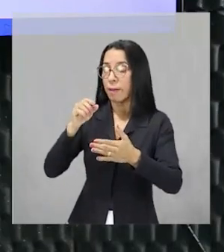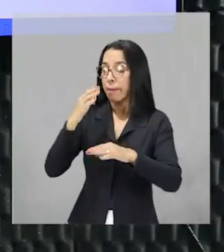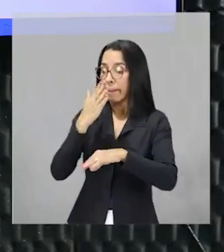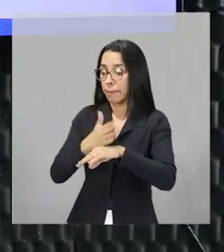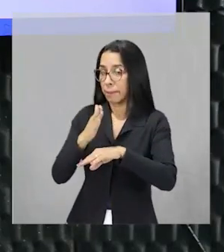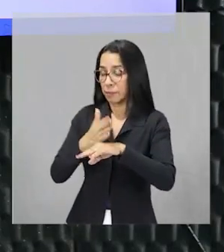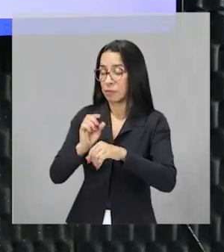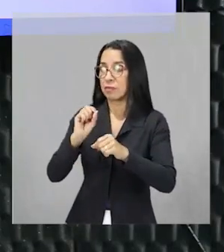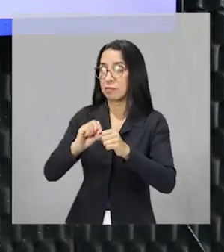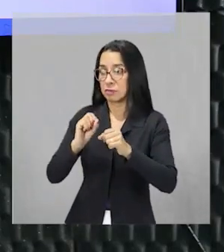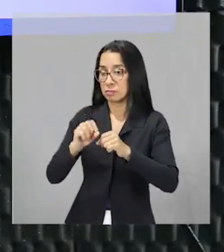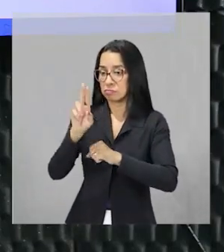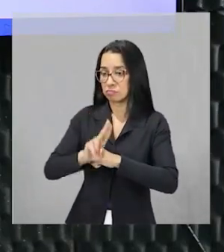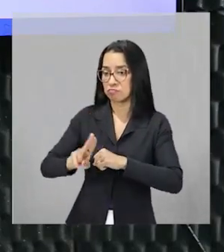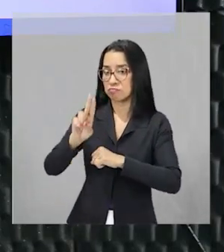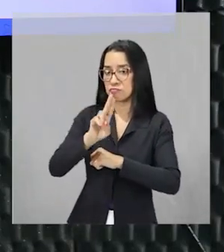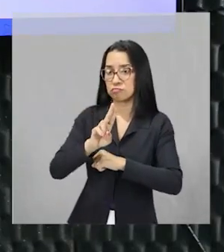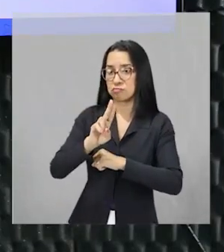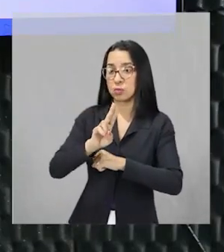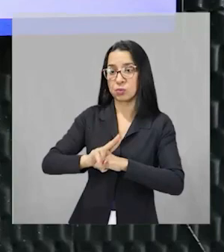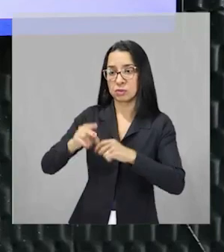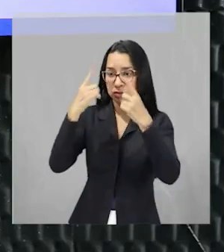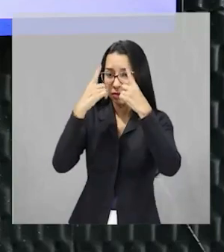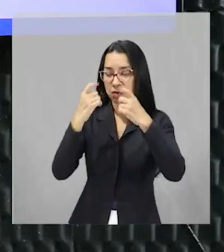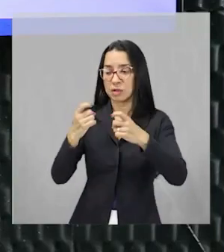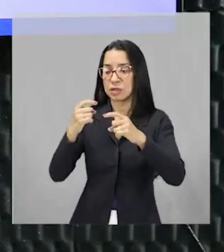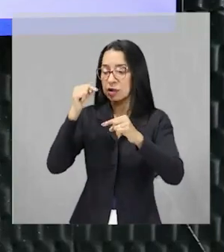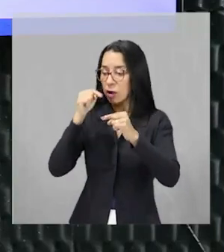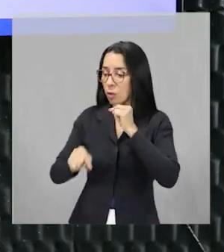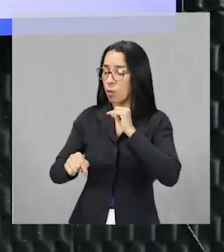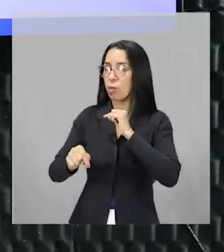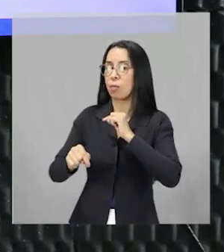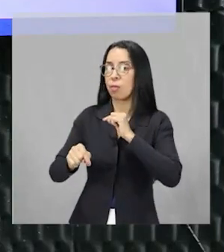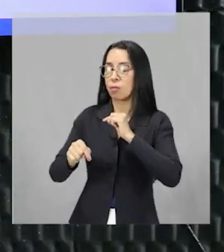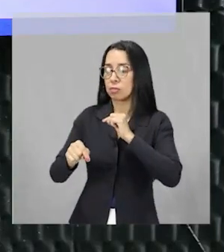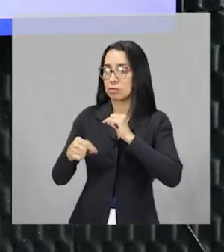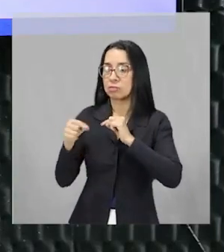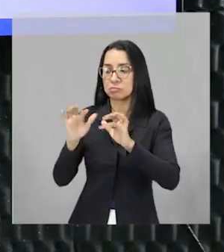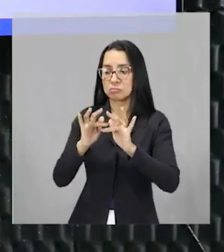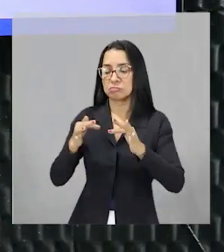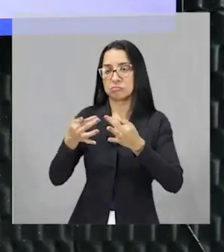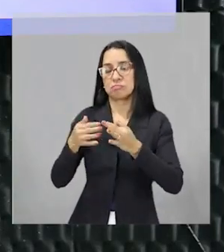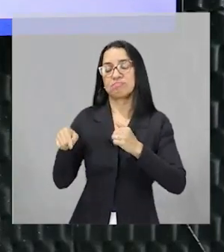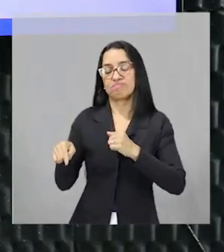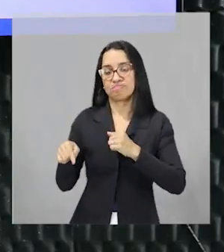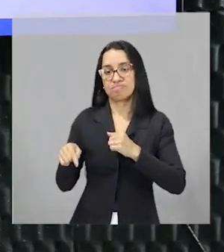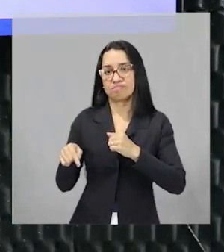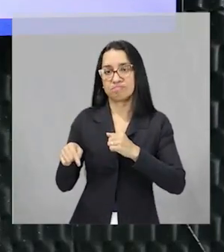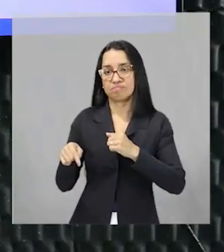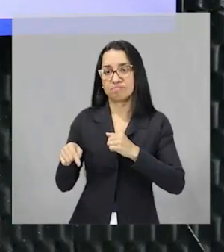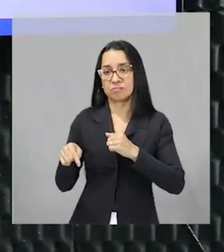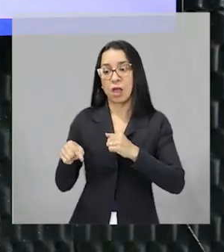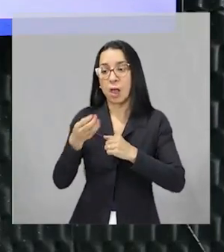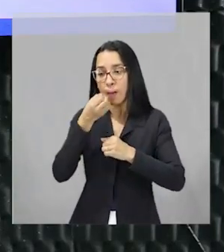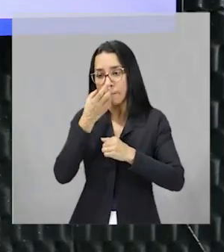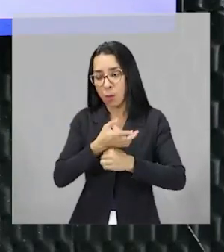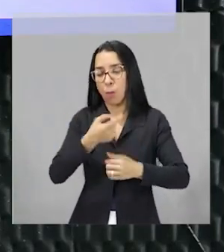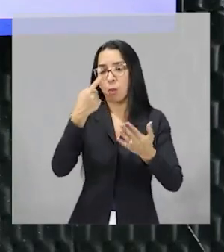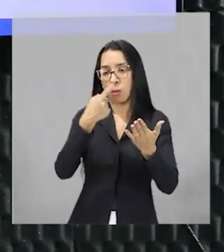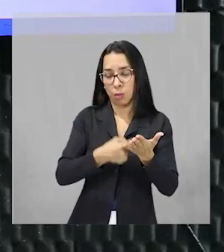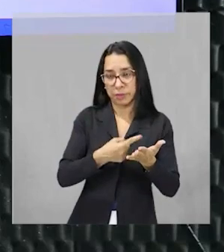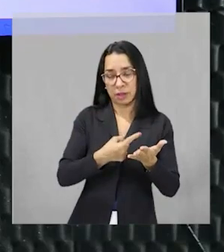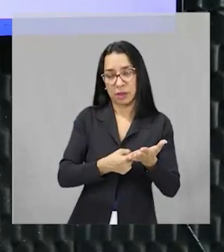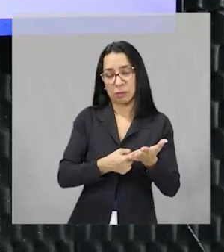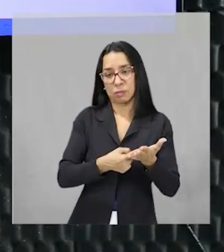violência contra essa família. Então, melhor um mau acordo do que uma boa demanda. Então, está falando claramente aí de um